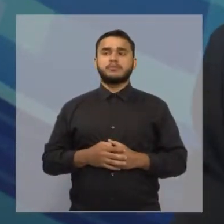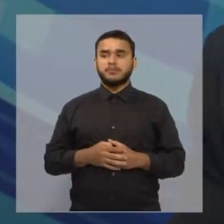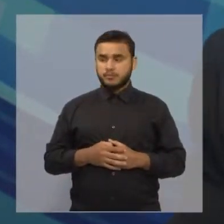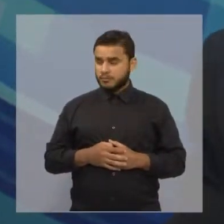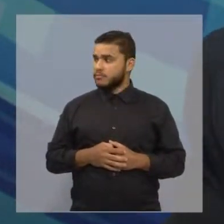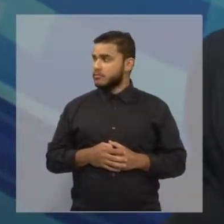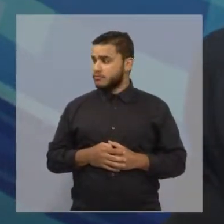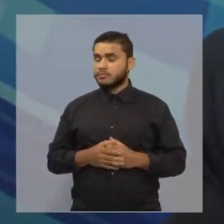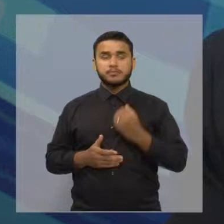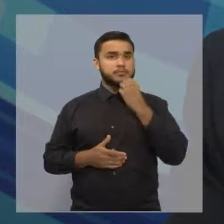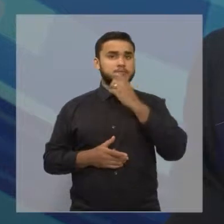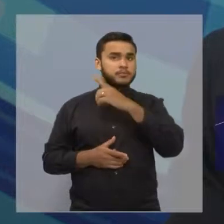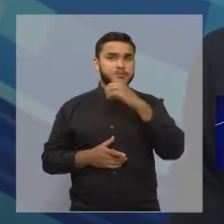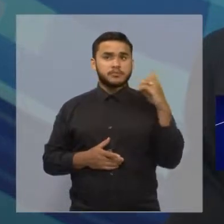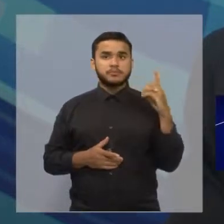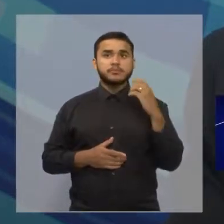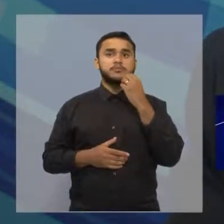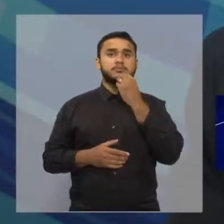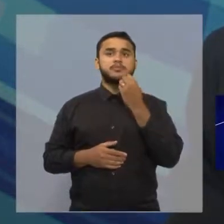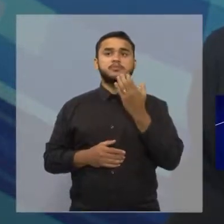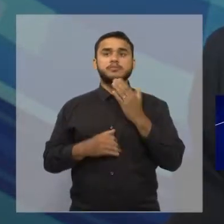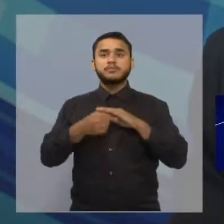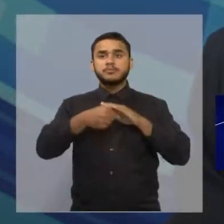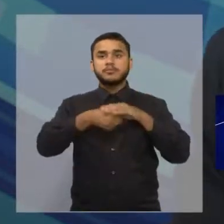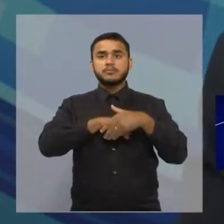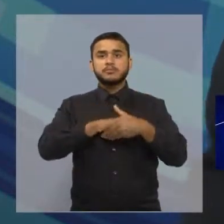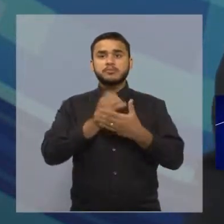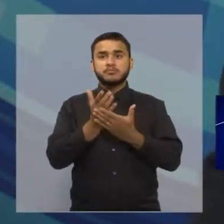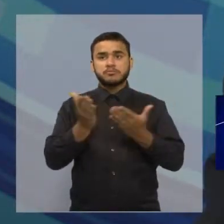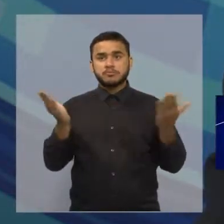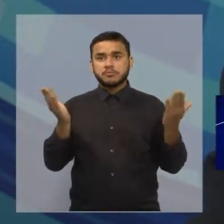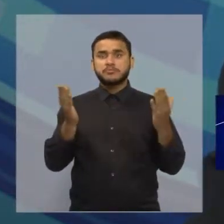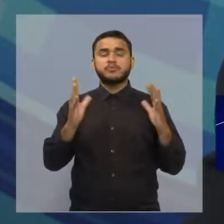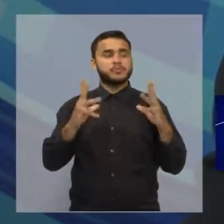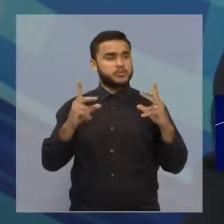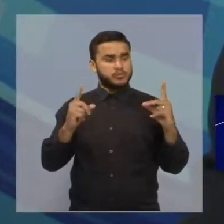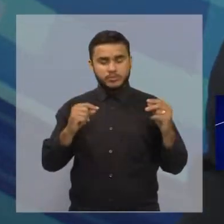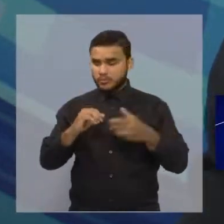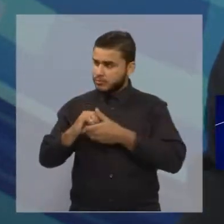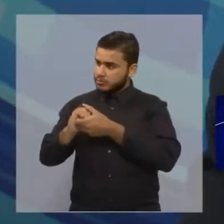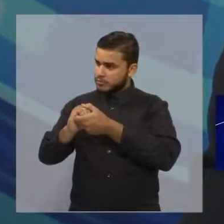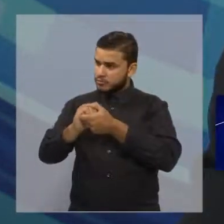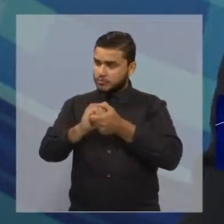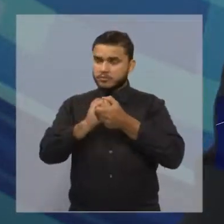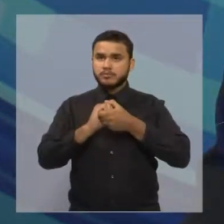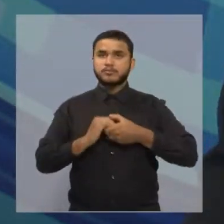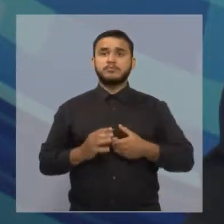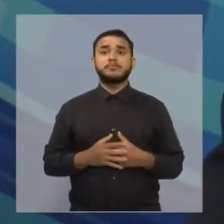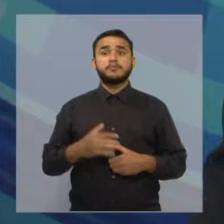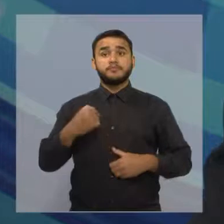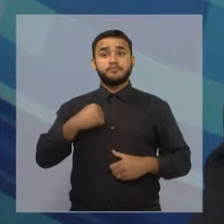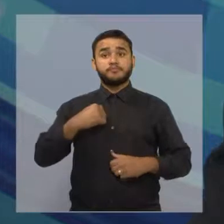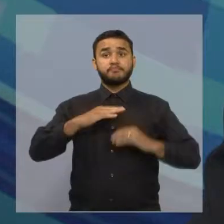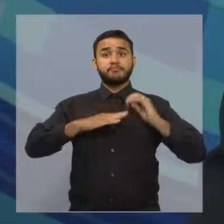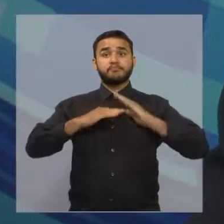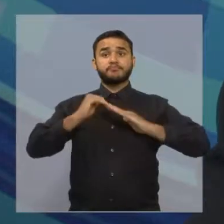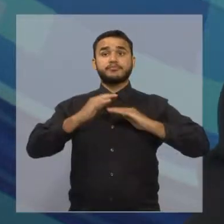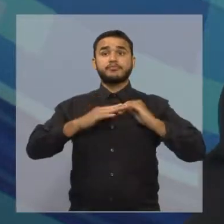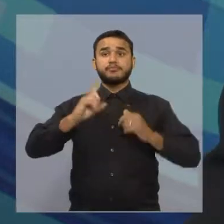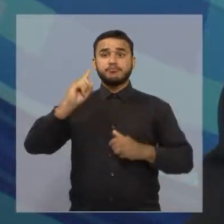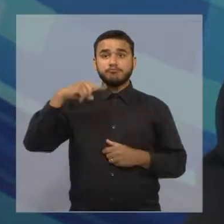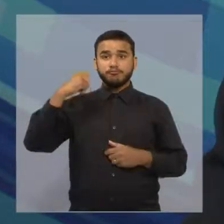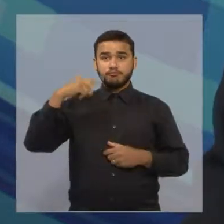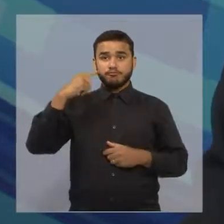para a hora que for ao ar, né? A você e a todo o seu público e aos companheiros de mesa. Bem, como advogado com